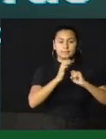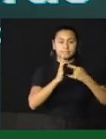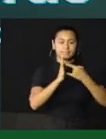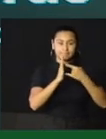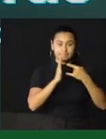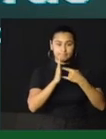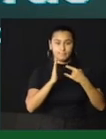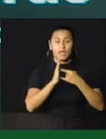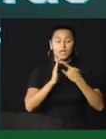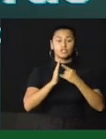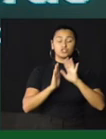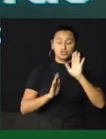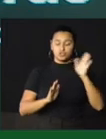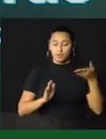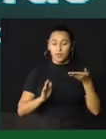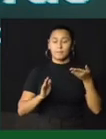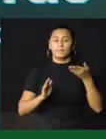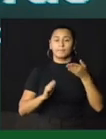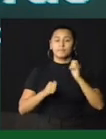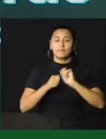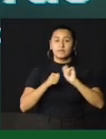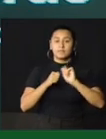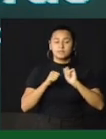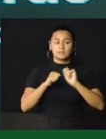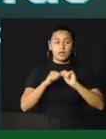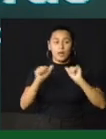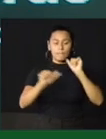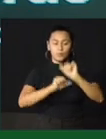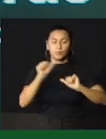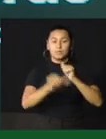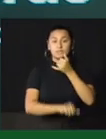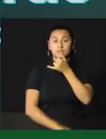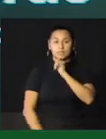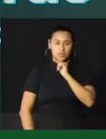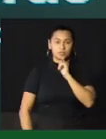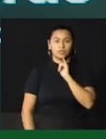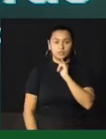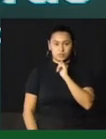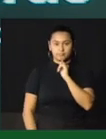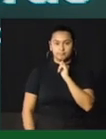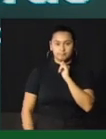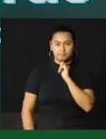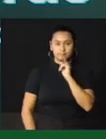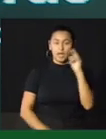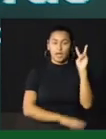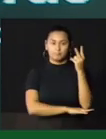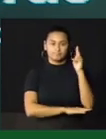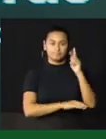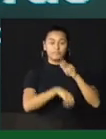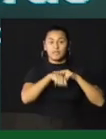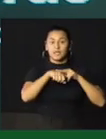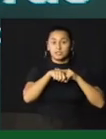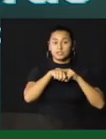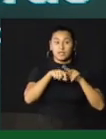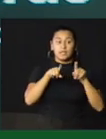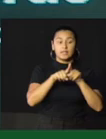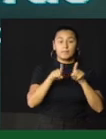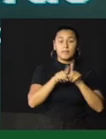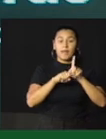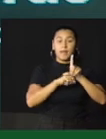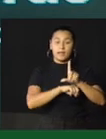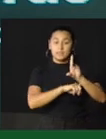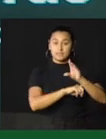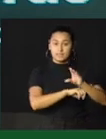as necessidades de fazer essa transição energética enfim temos agora LCD a letra de crédito pro